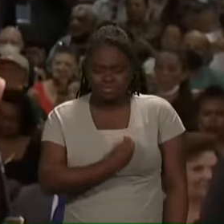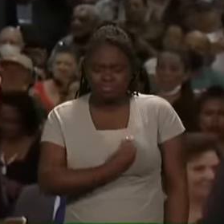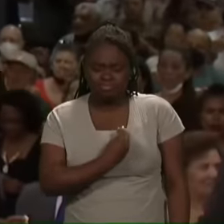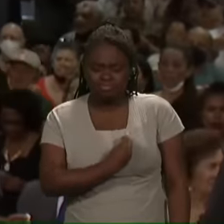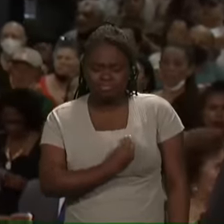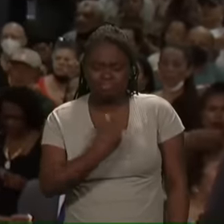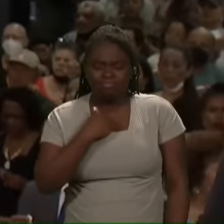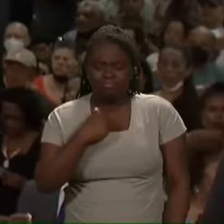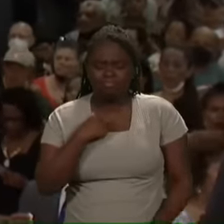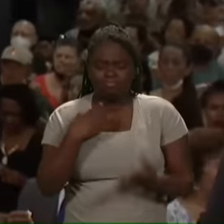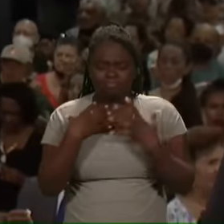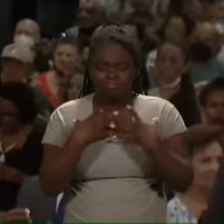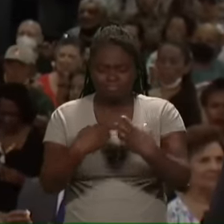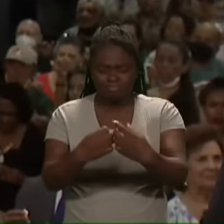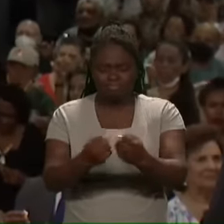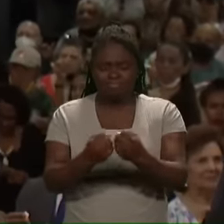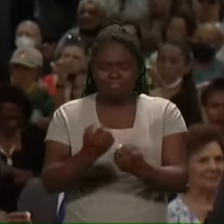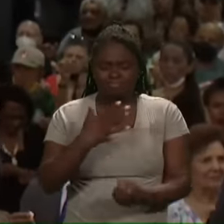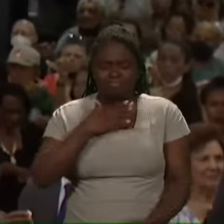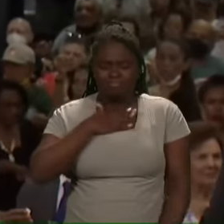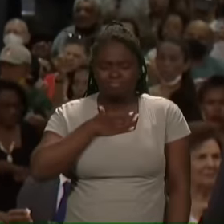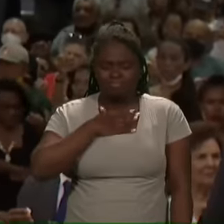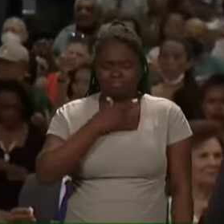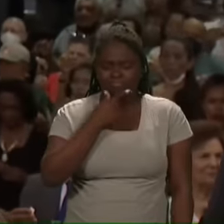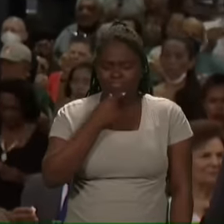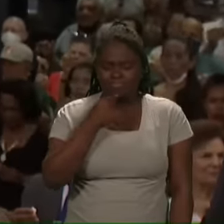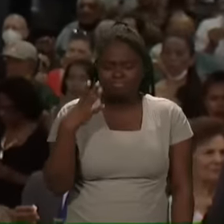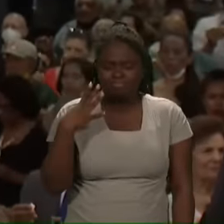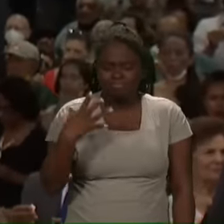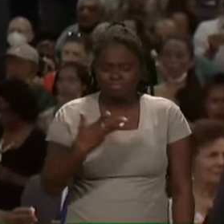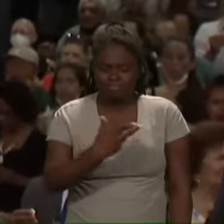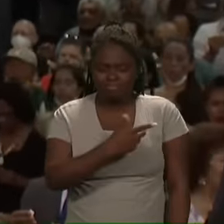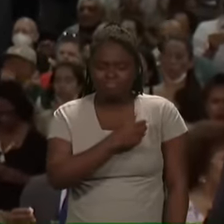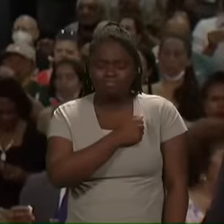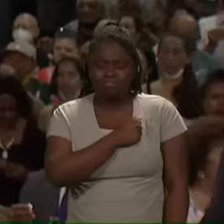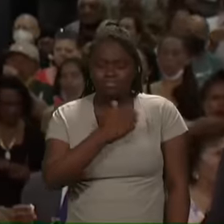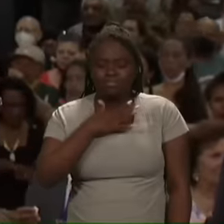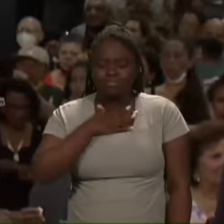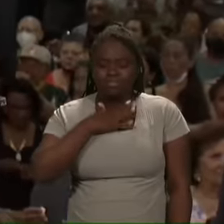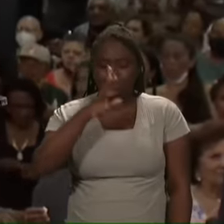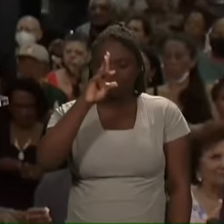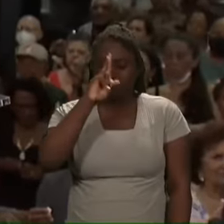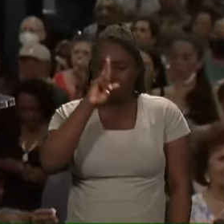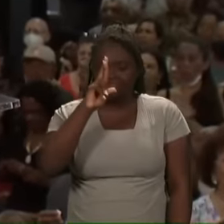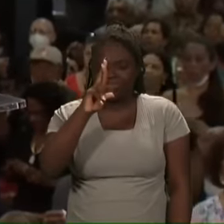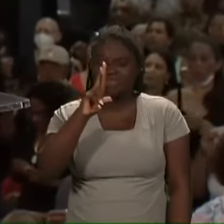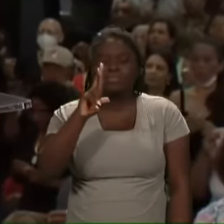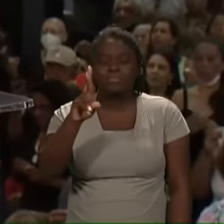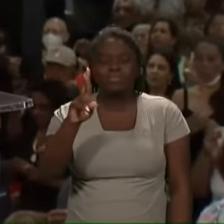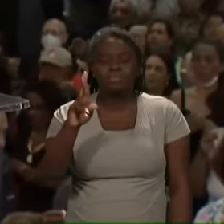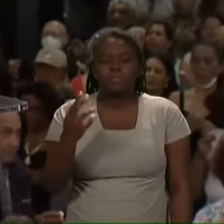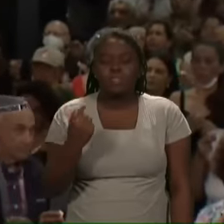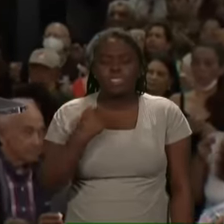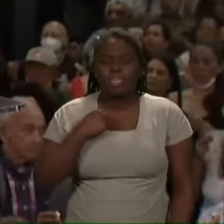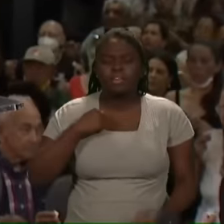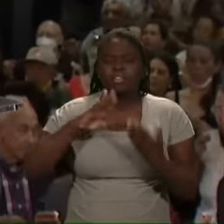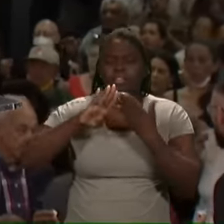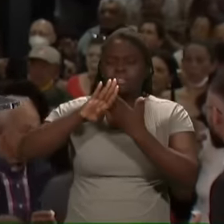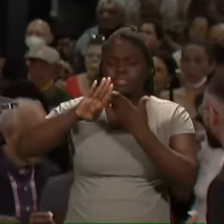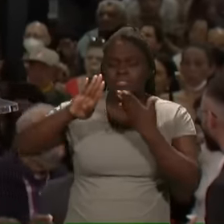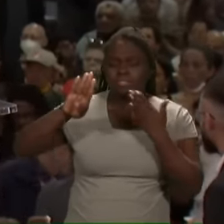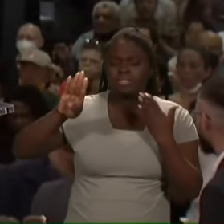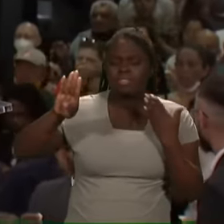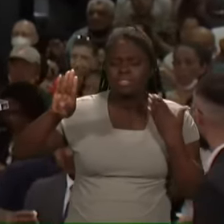eu Te recebo como meu Salvador e meu Senhor. E eu que andei longe de